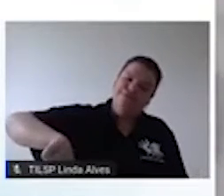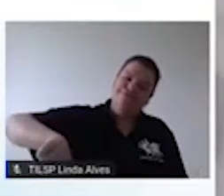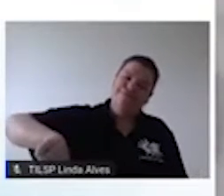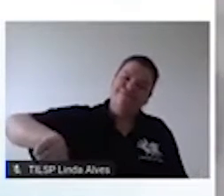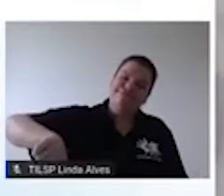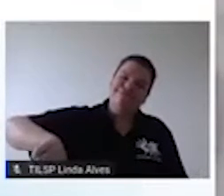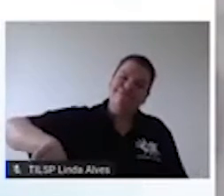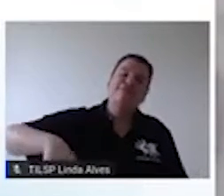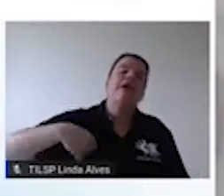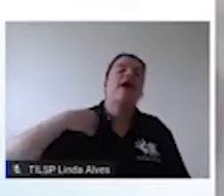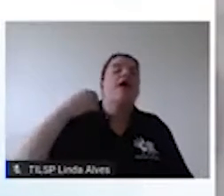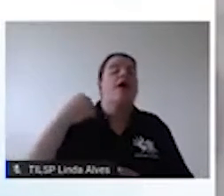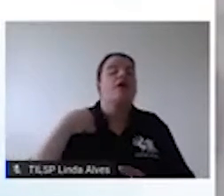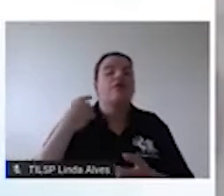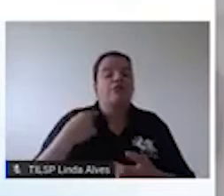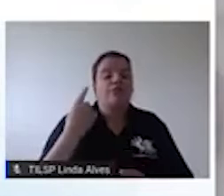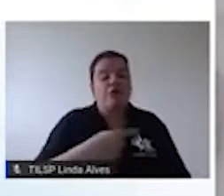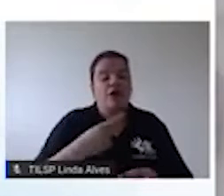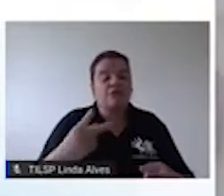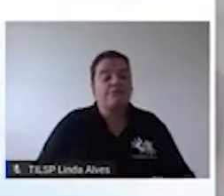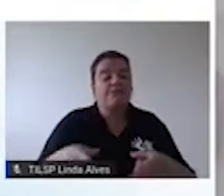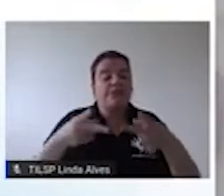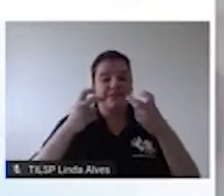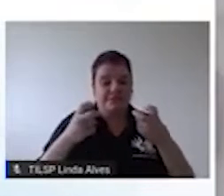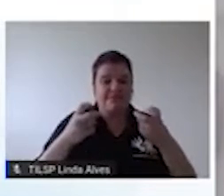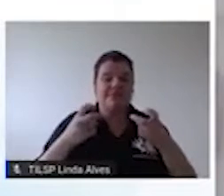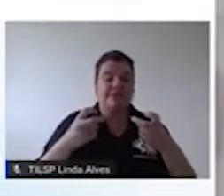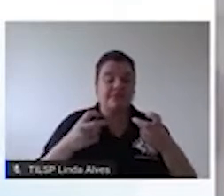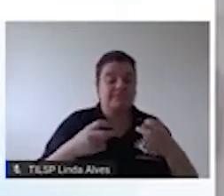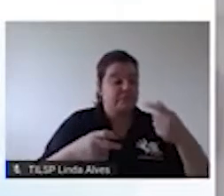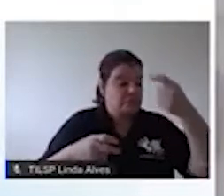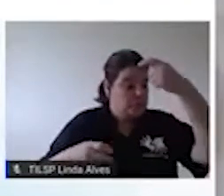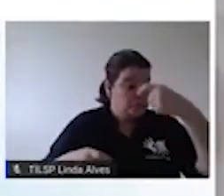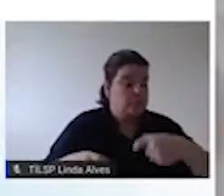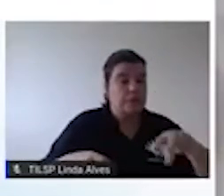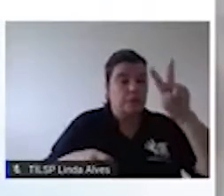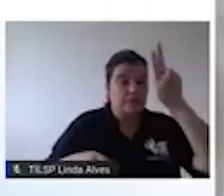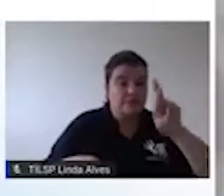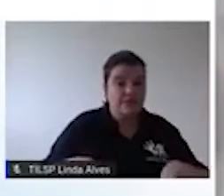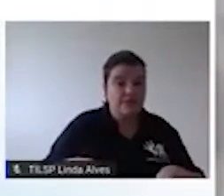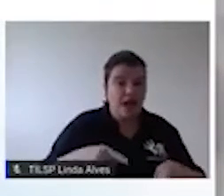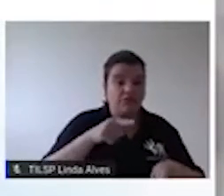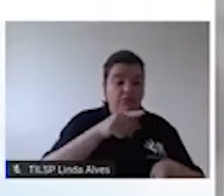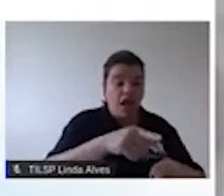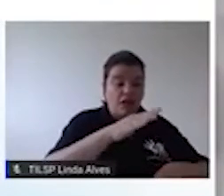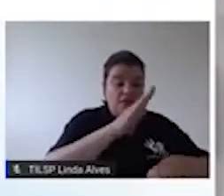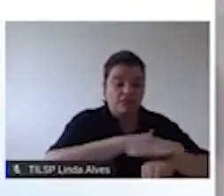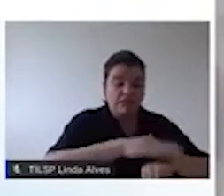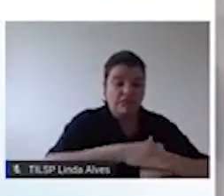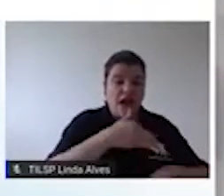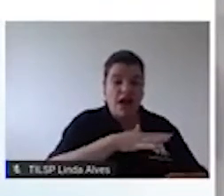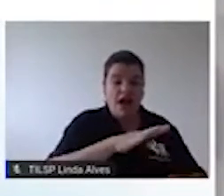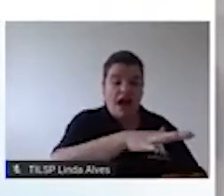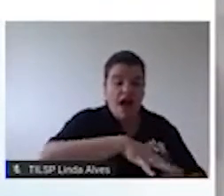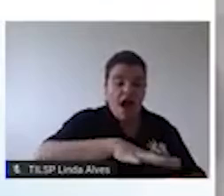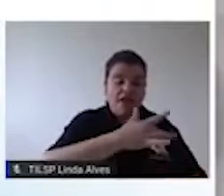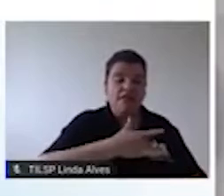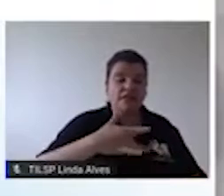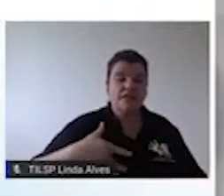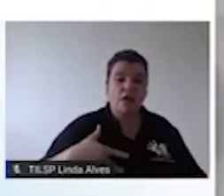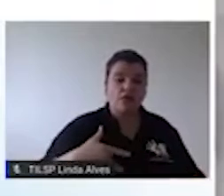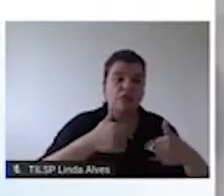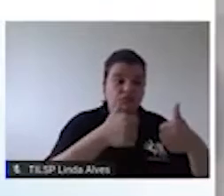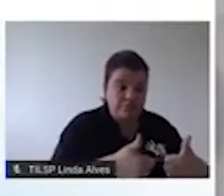né, a racionalidade técnica que devia conduzir o enfrentamento foi abandonada.